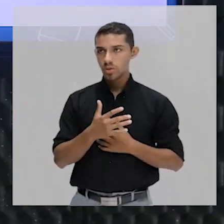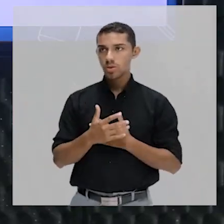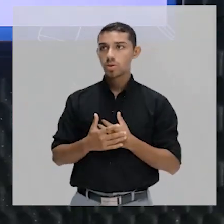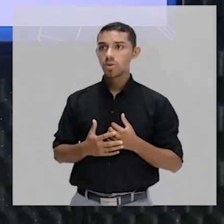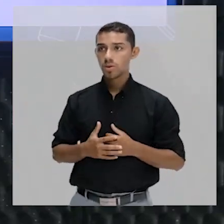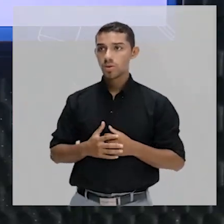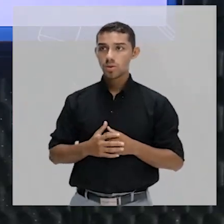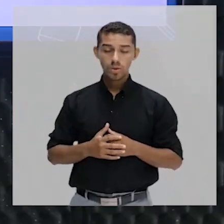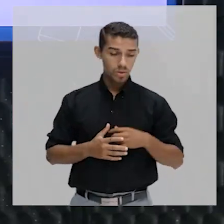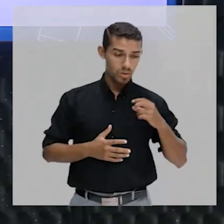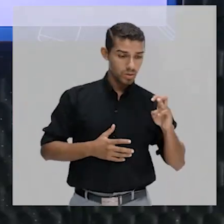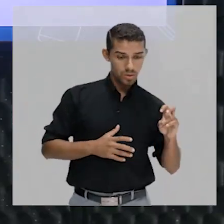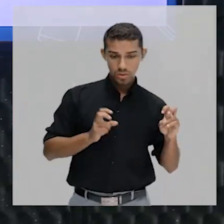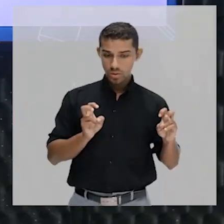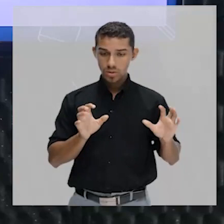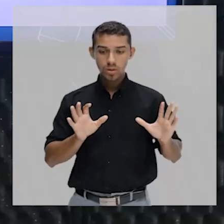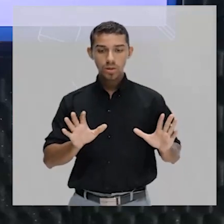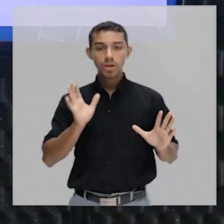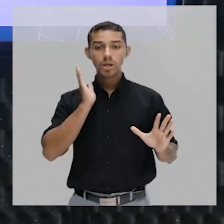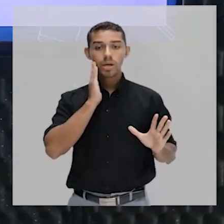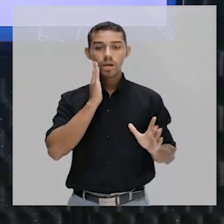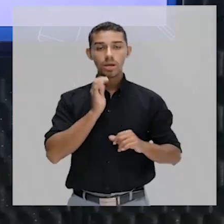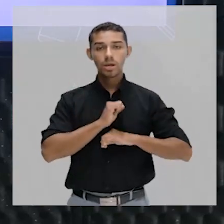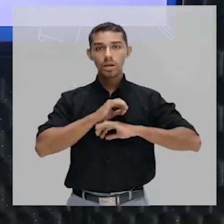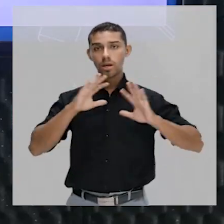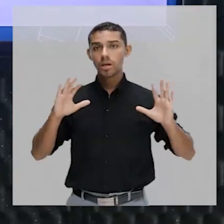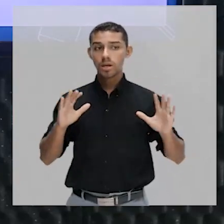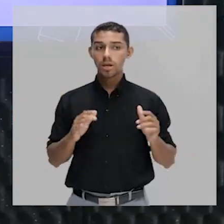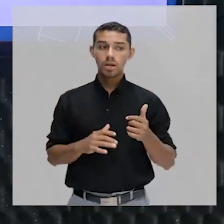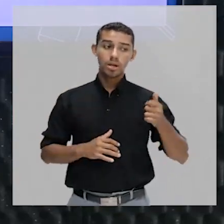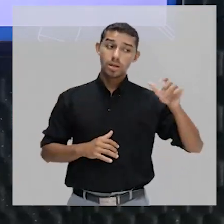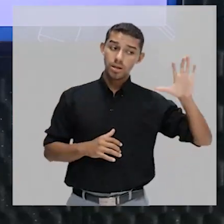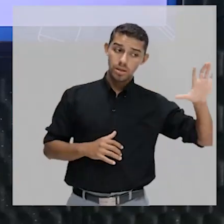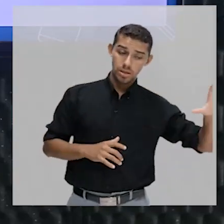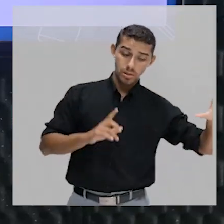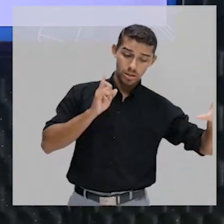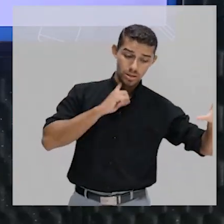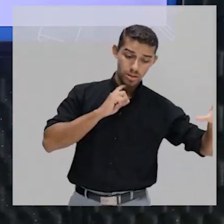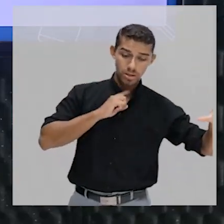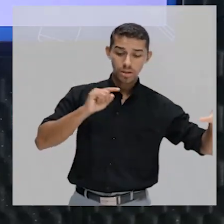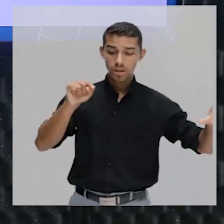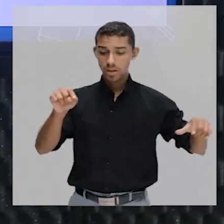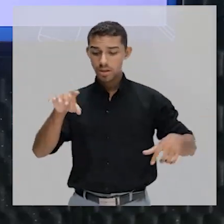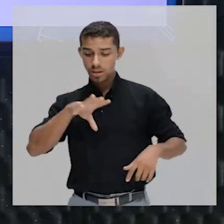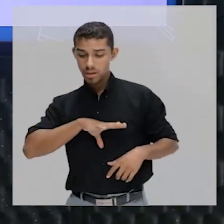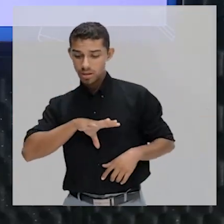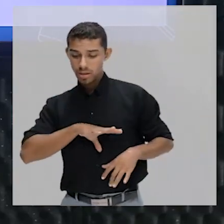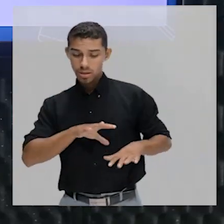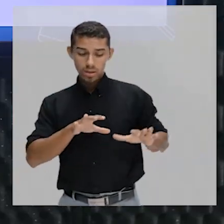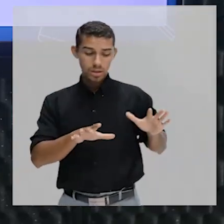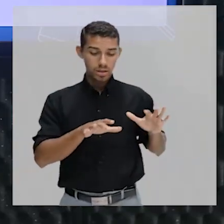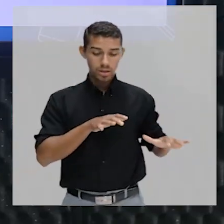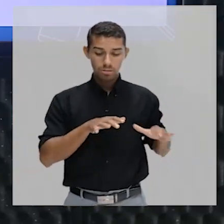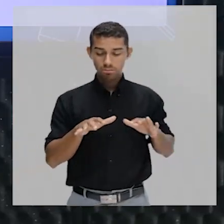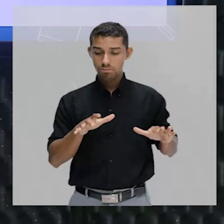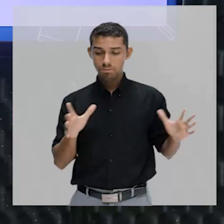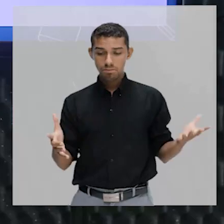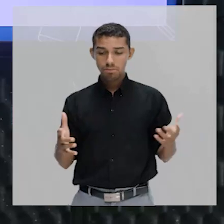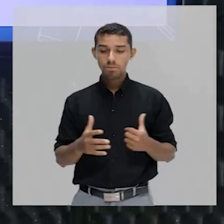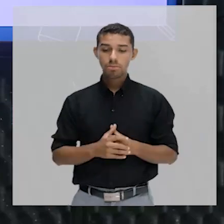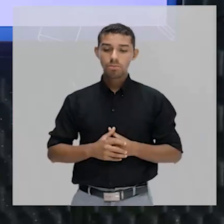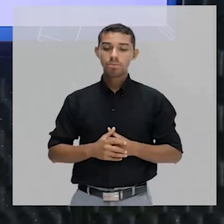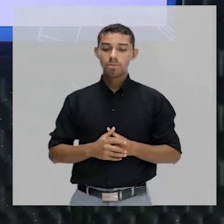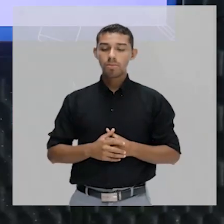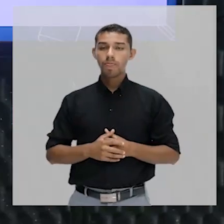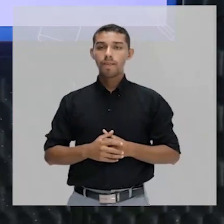ó, tem 5, 5. Então eu consigo saber, por exemplo, eu tenho mais flamenguistas, eu tenho mais vascaínos e menor quantidade de botafoguenses